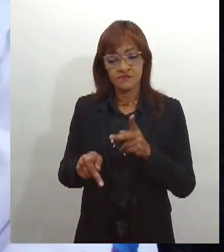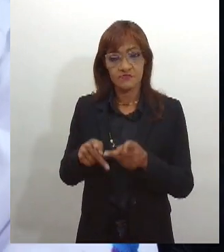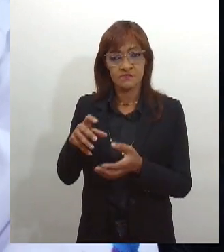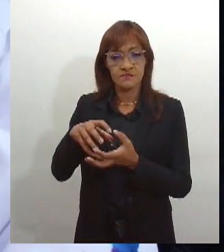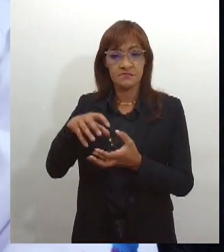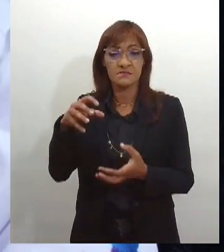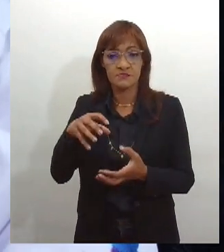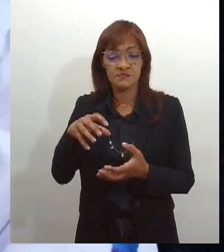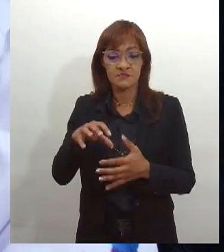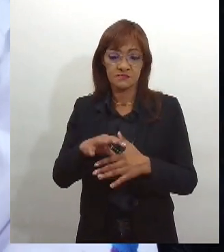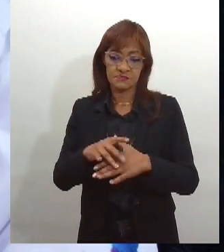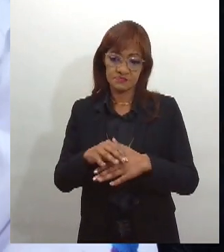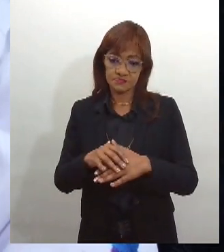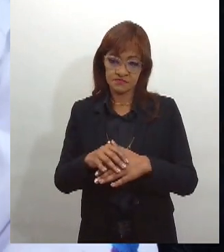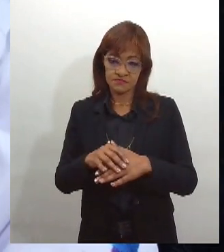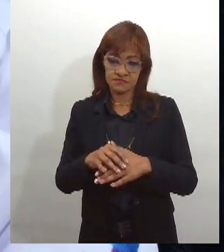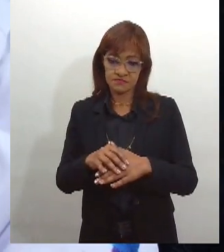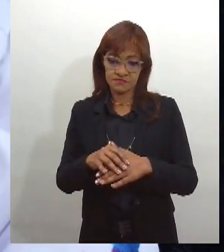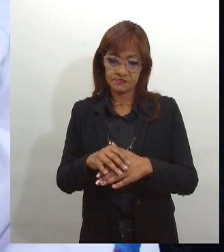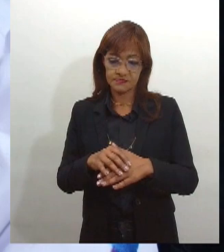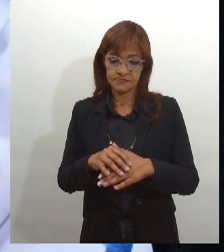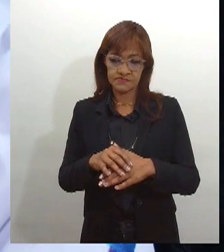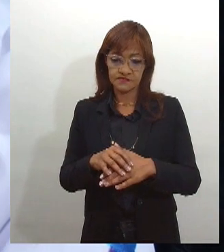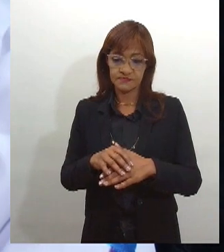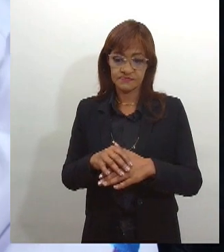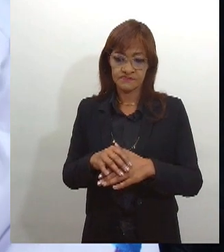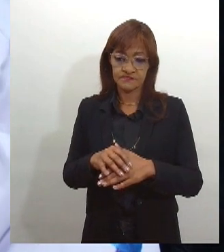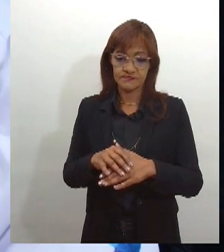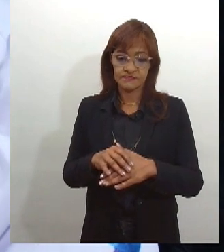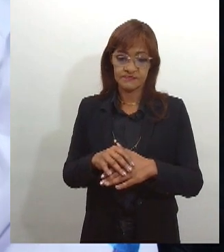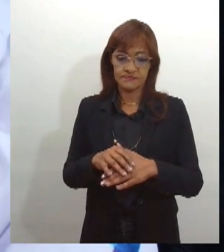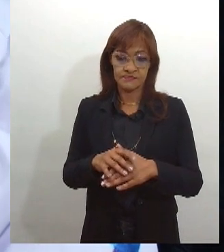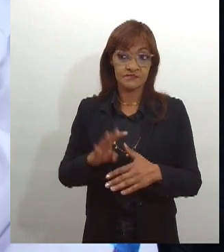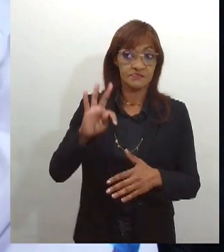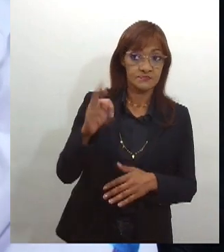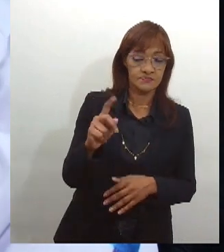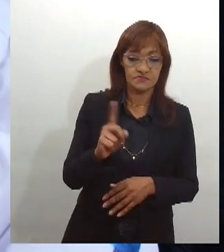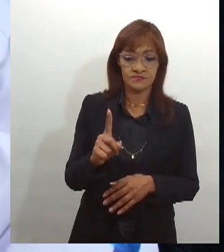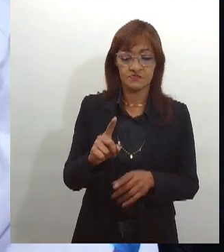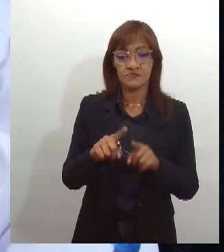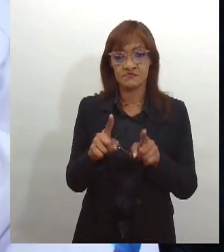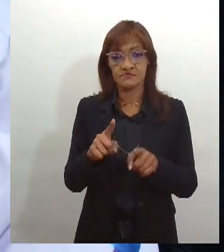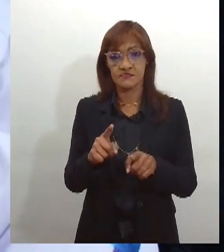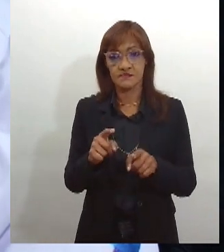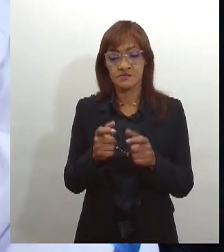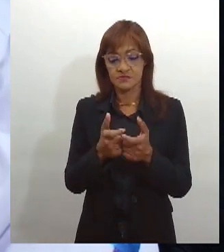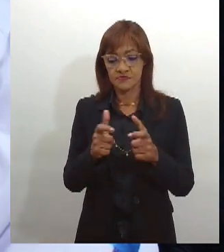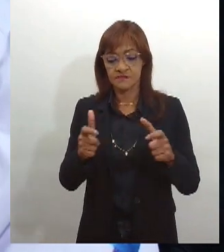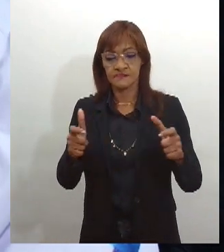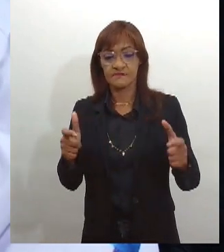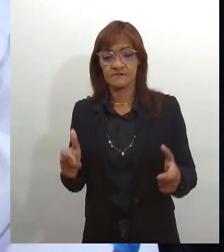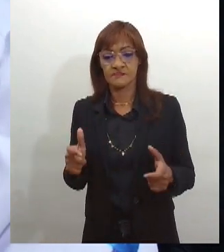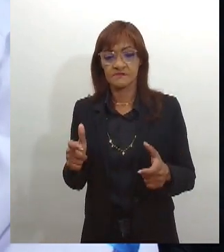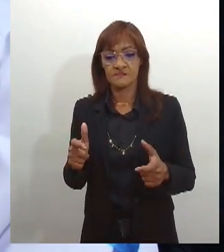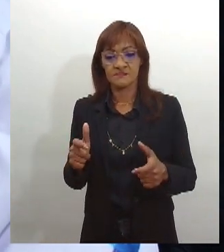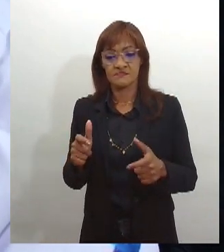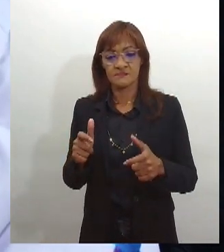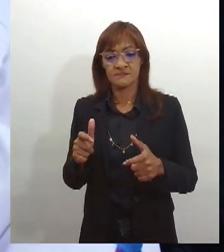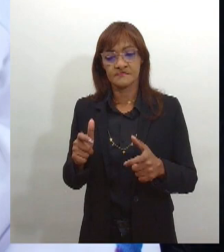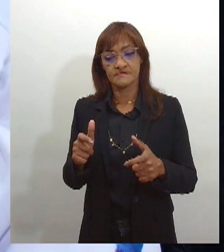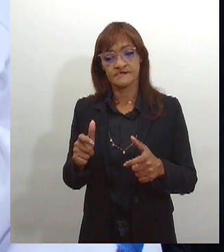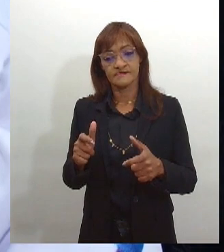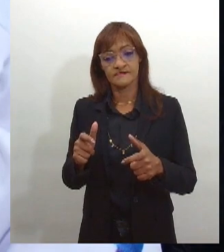é a maior, não é o total, mas é a maioria das pessoas. E envelhece com alguma